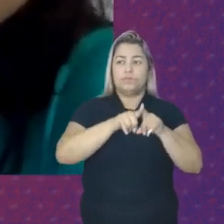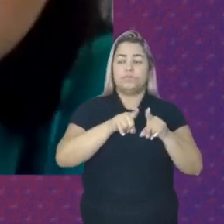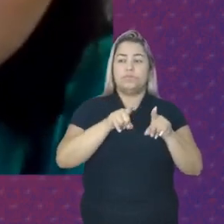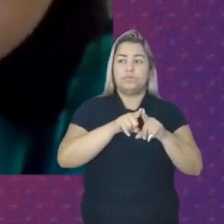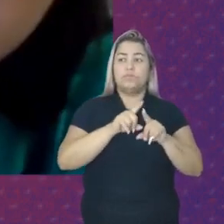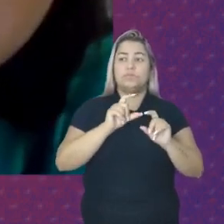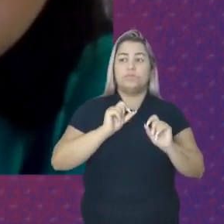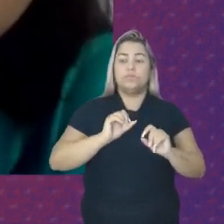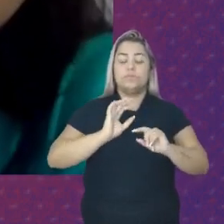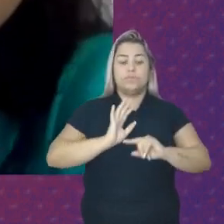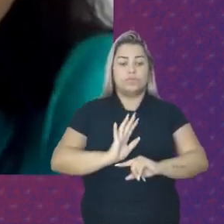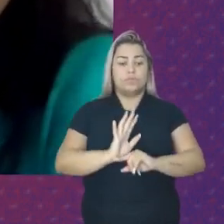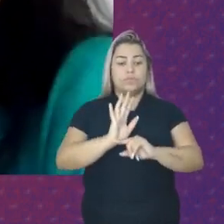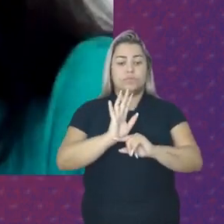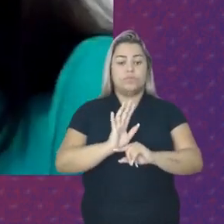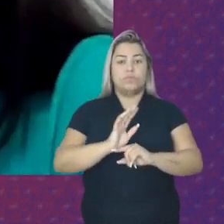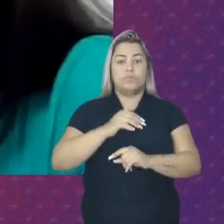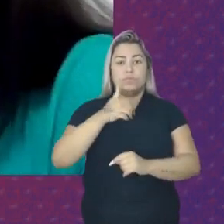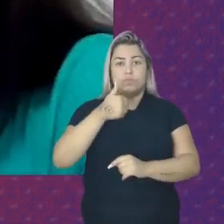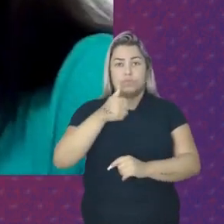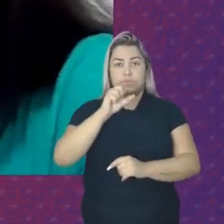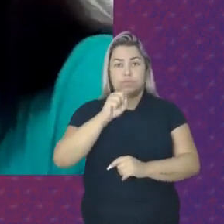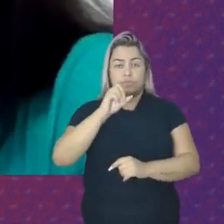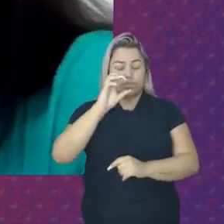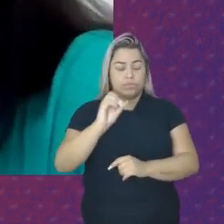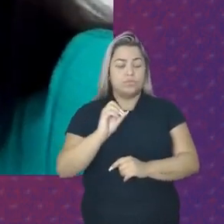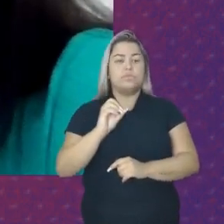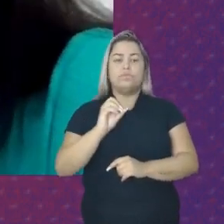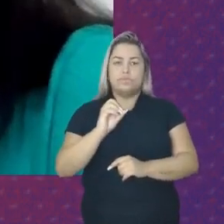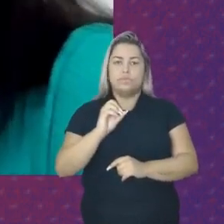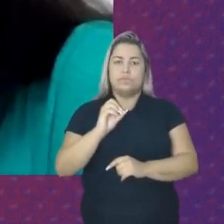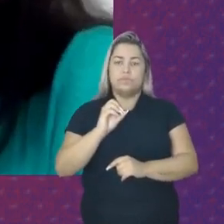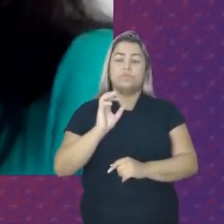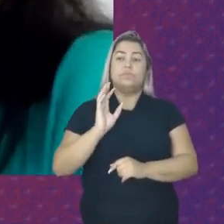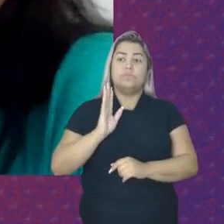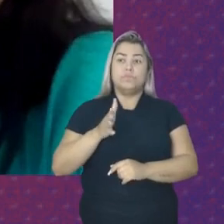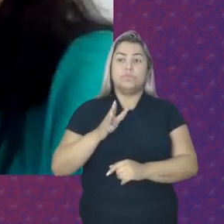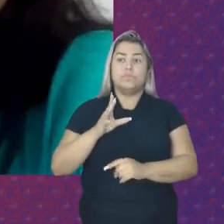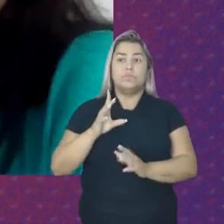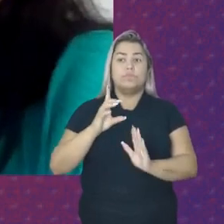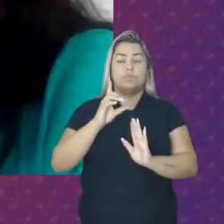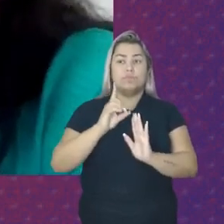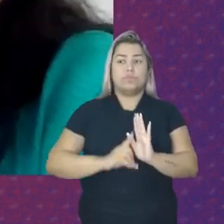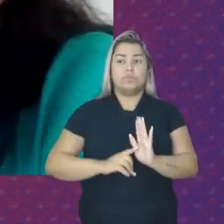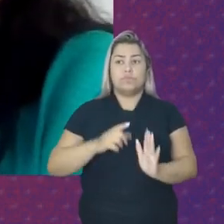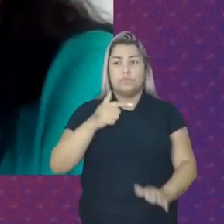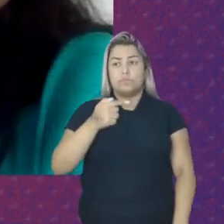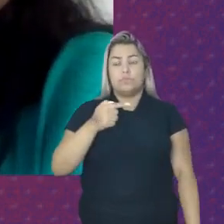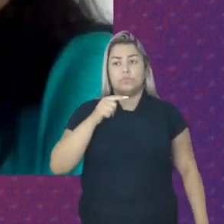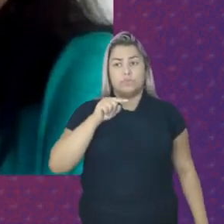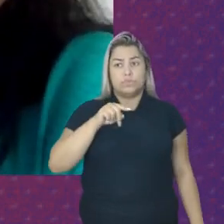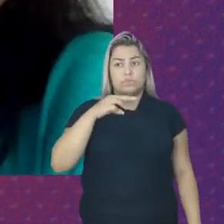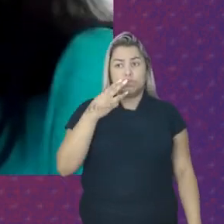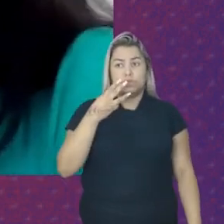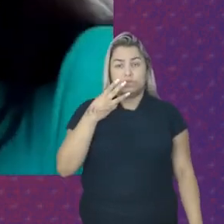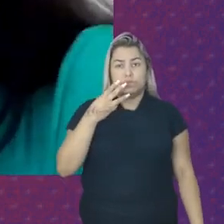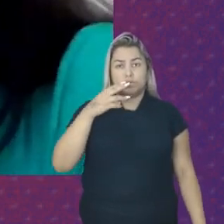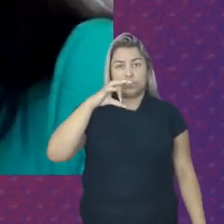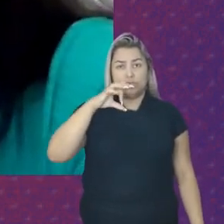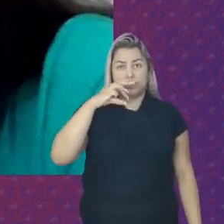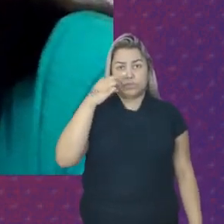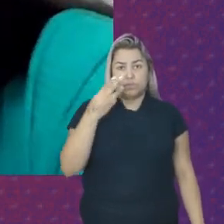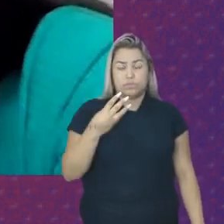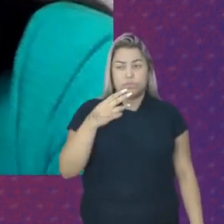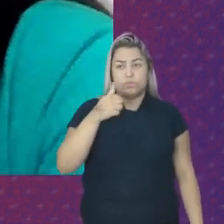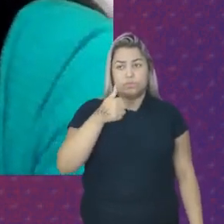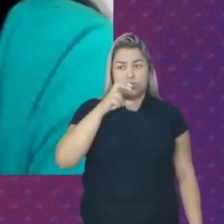as atribuições do Ligue 180, elas estão definidas no decreto 7.393, de 15